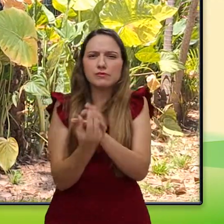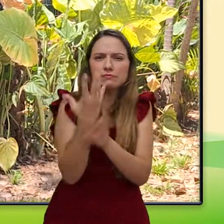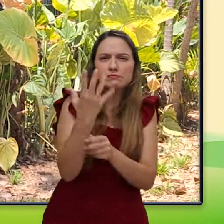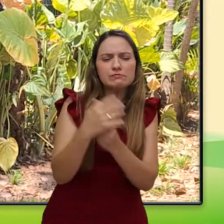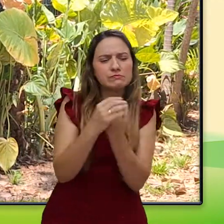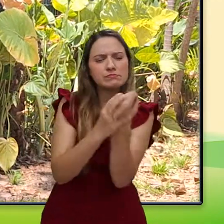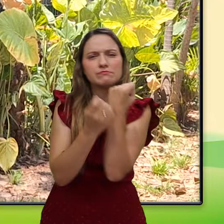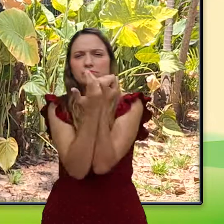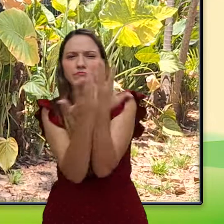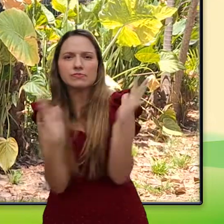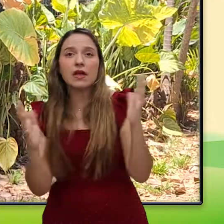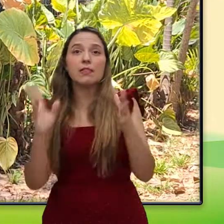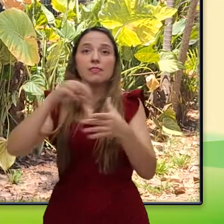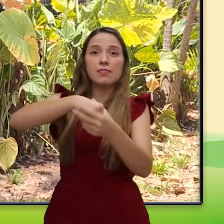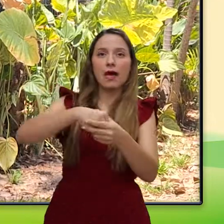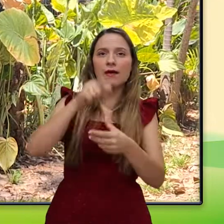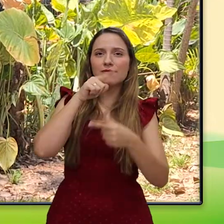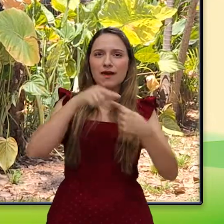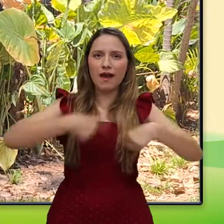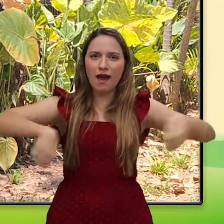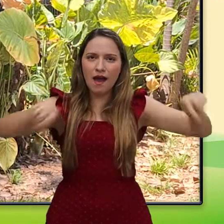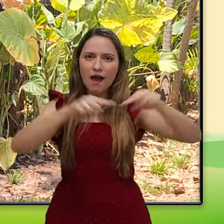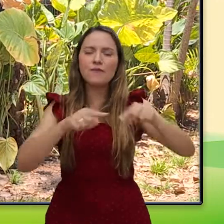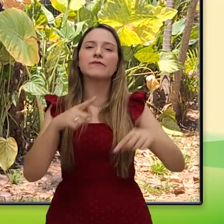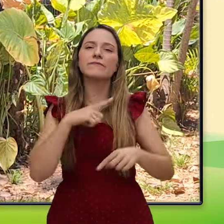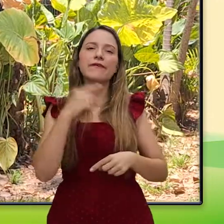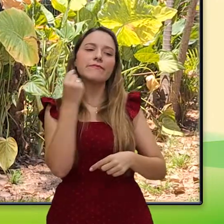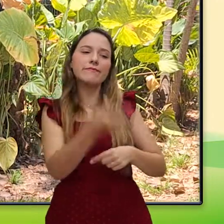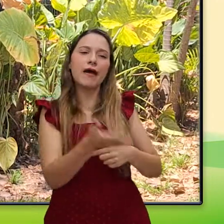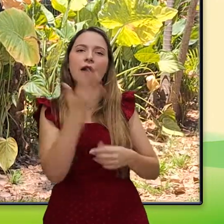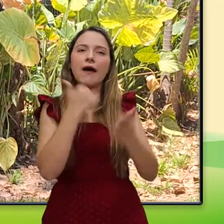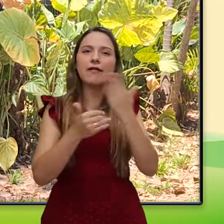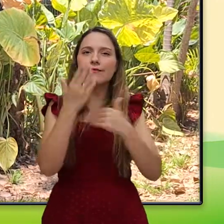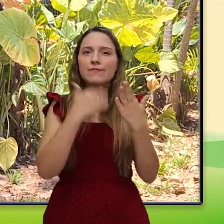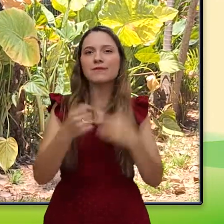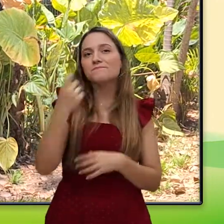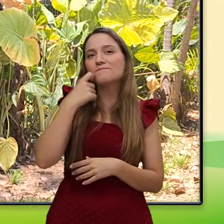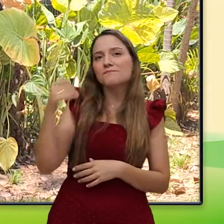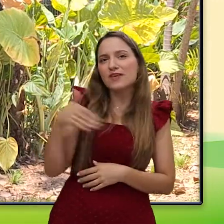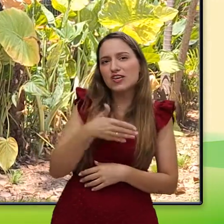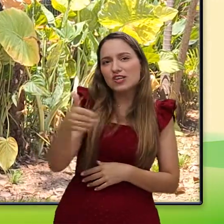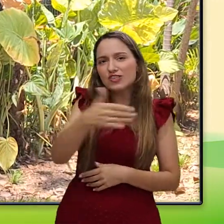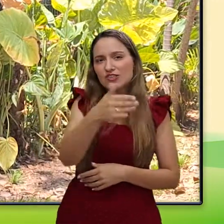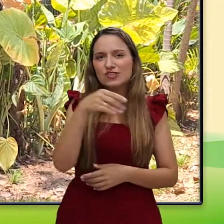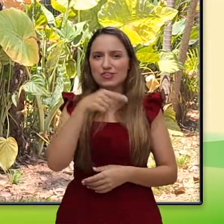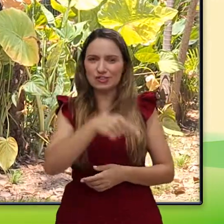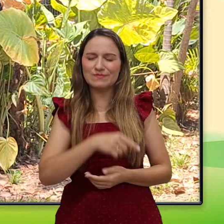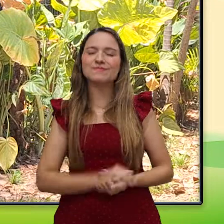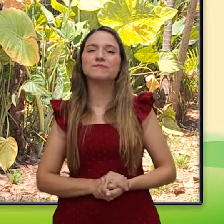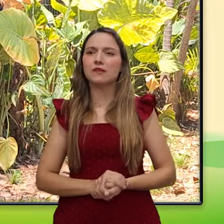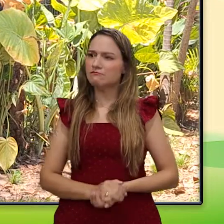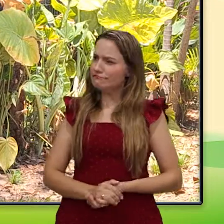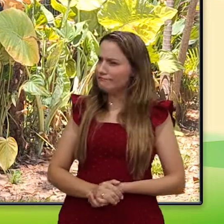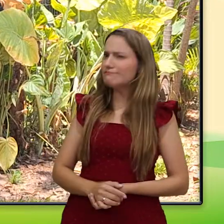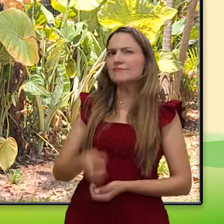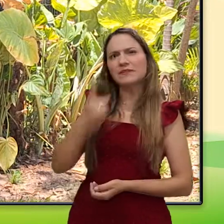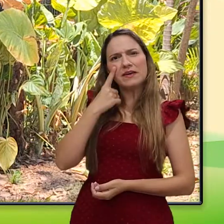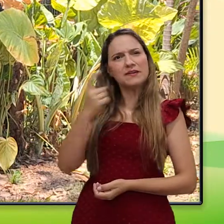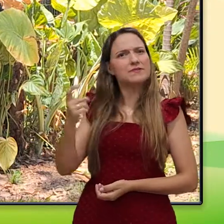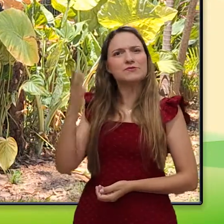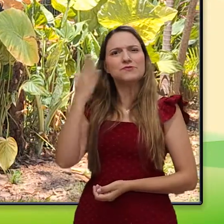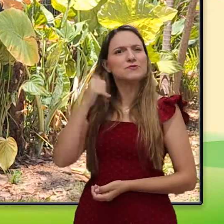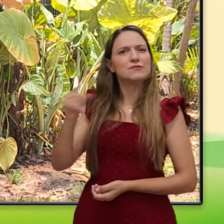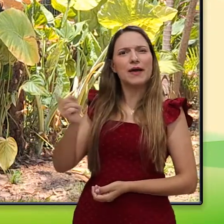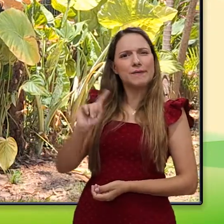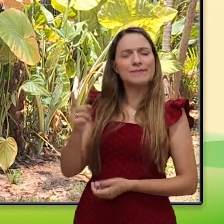aumentando a matéria orgânica da água para alimento de pequenos peixes, de plânctons e de outros organismos vivos que